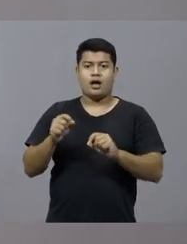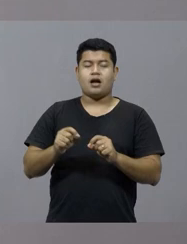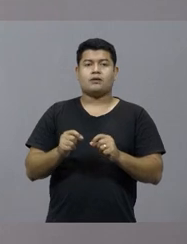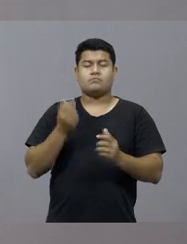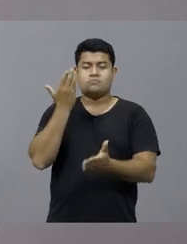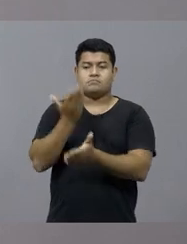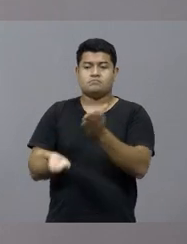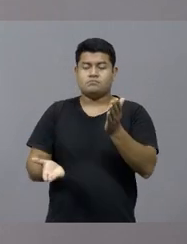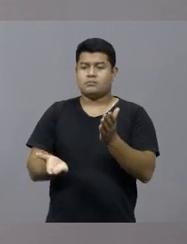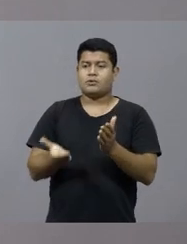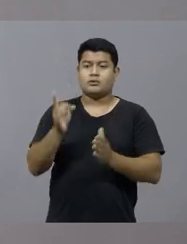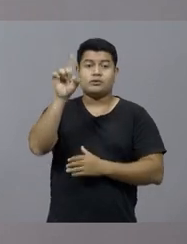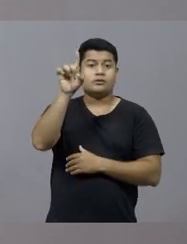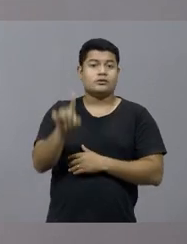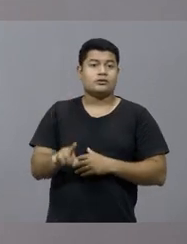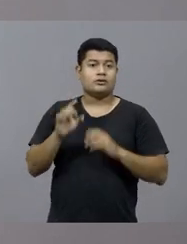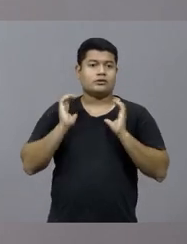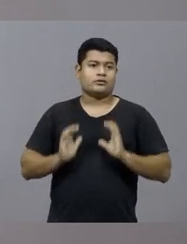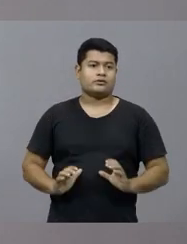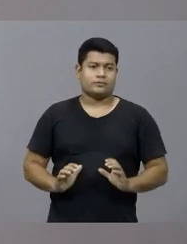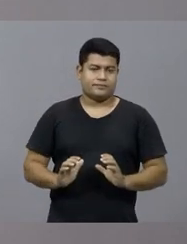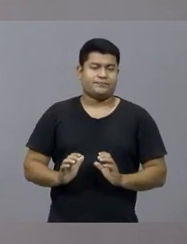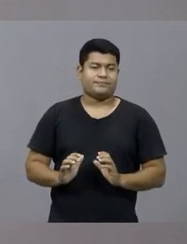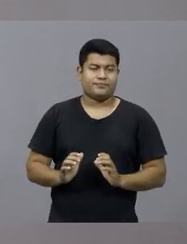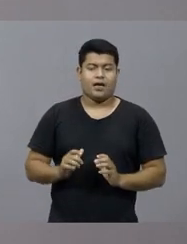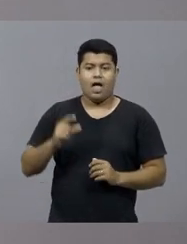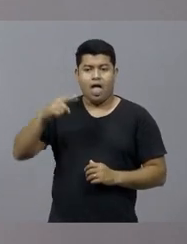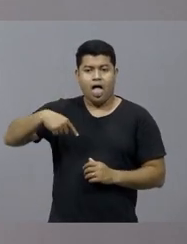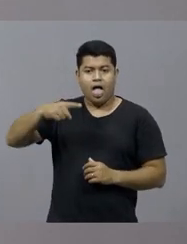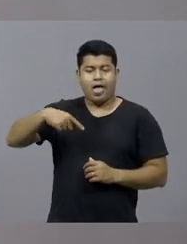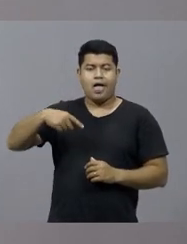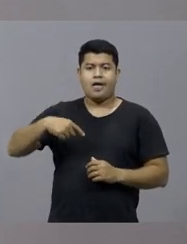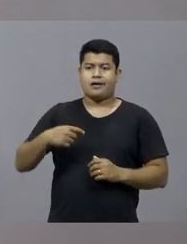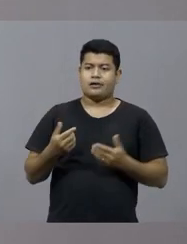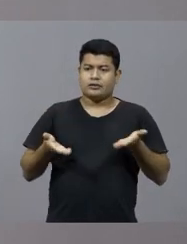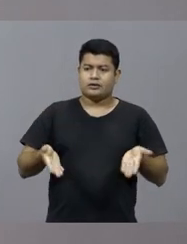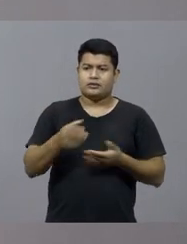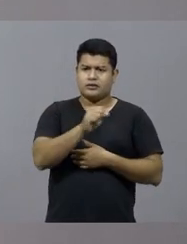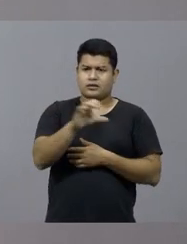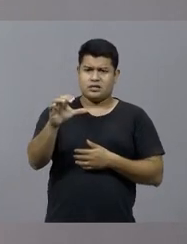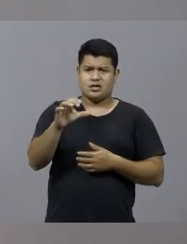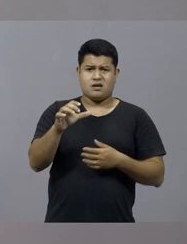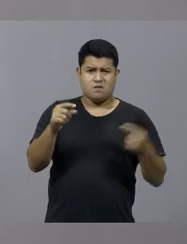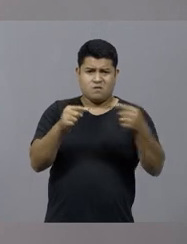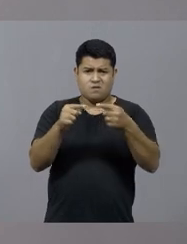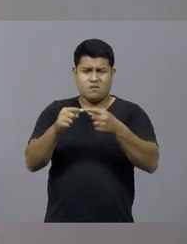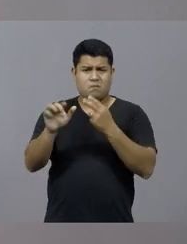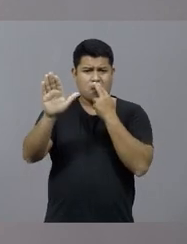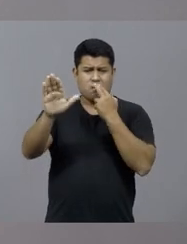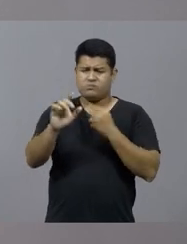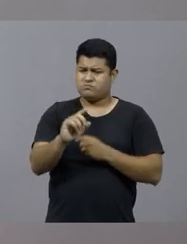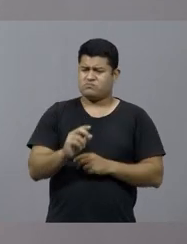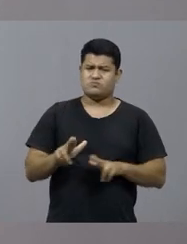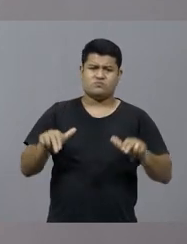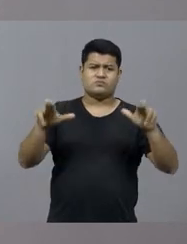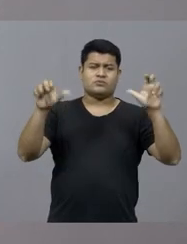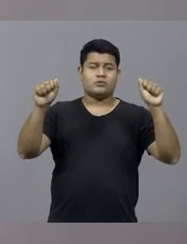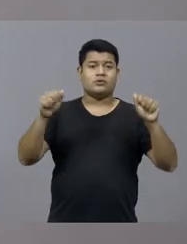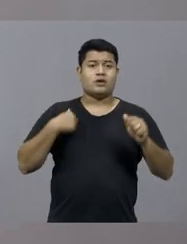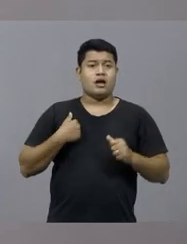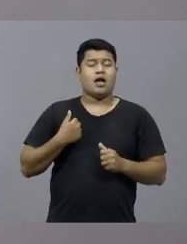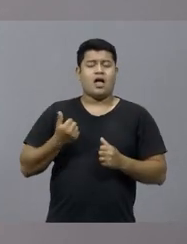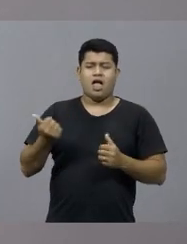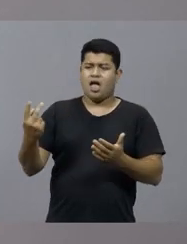direitos civis. É repugnante essa ideia, Santa Catarina não é nada disso, é péssimo e é recorrente esse